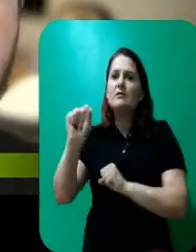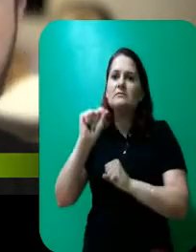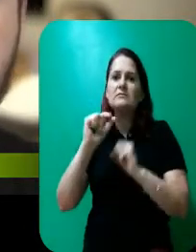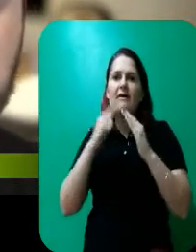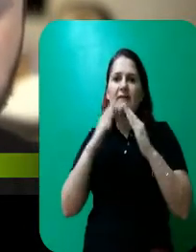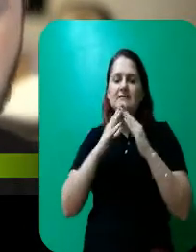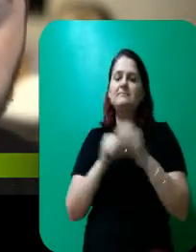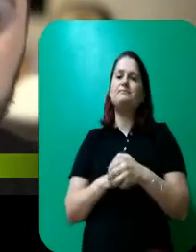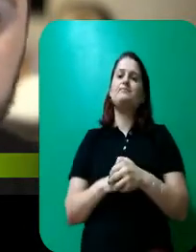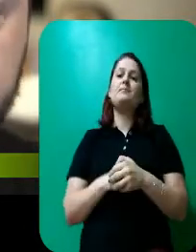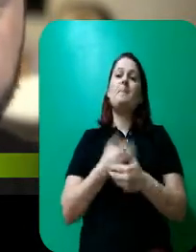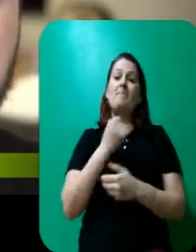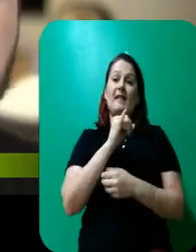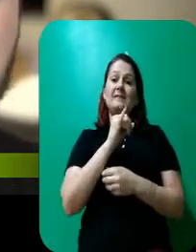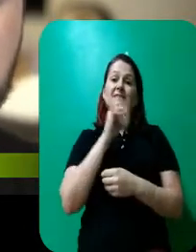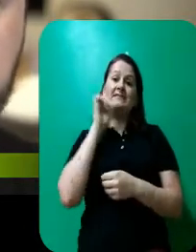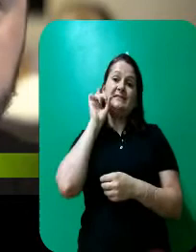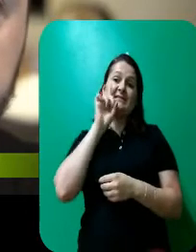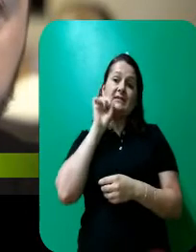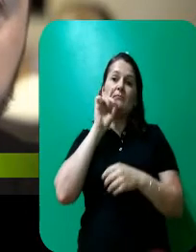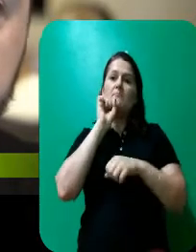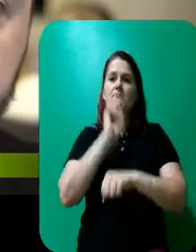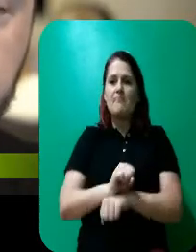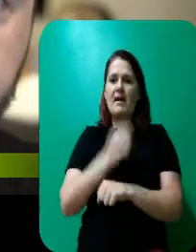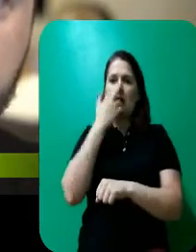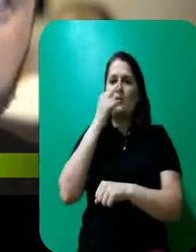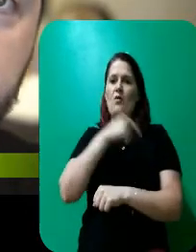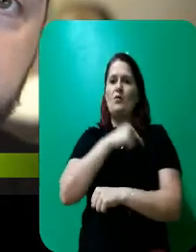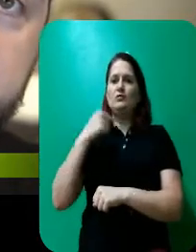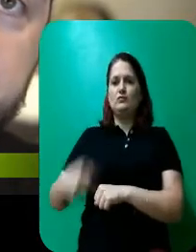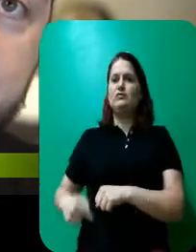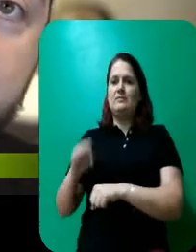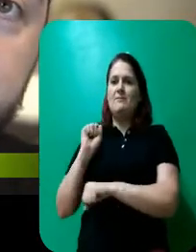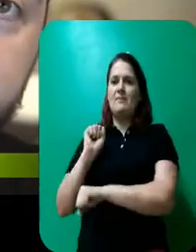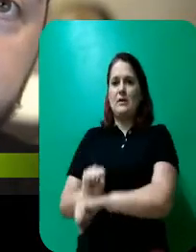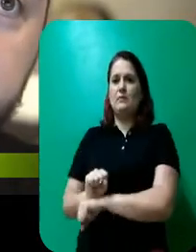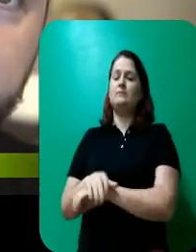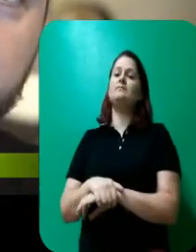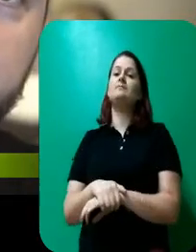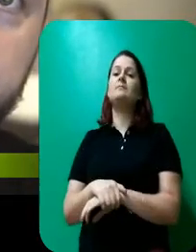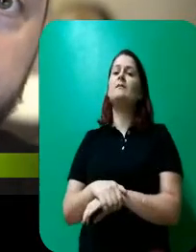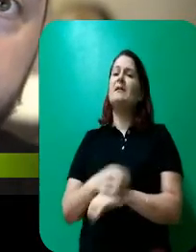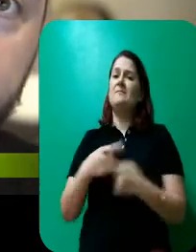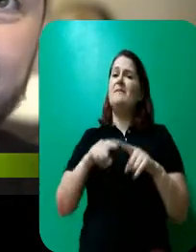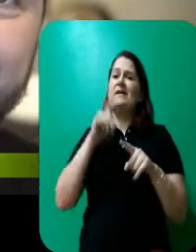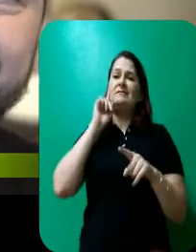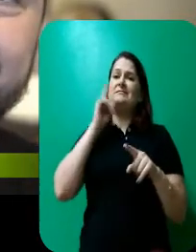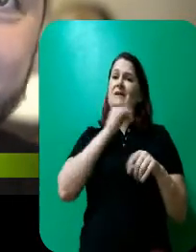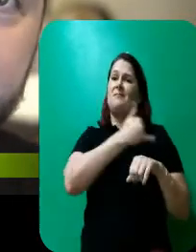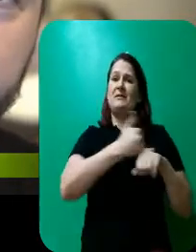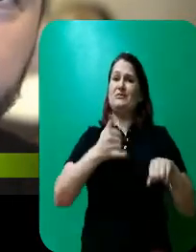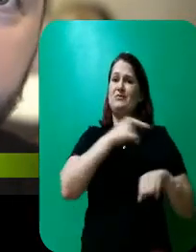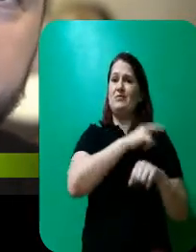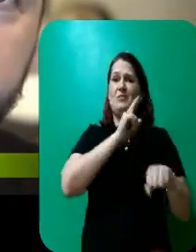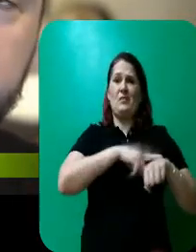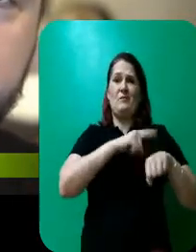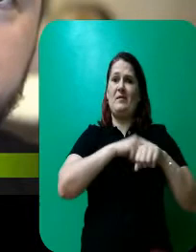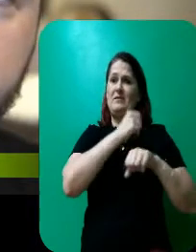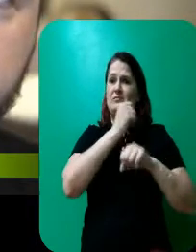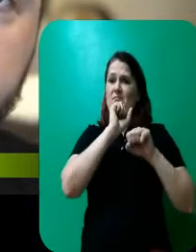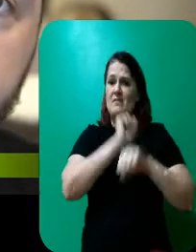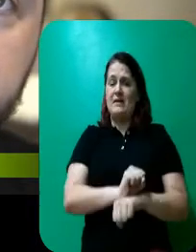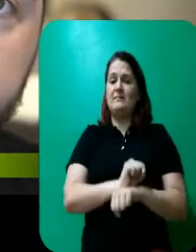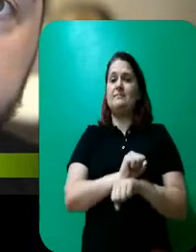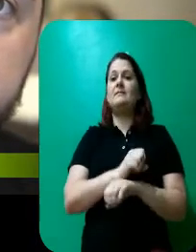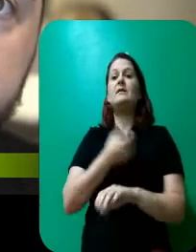e já passou essa fase, eles já estão com muito mais casos do que isso, a gente poderia esperar que eles teriam pelo menos 3 Wuhans